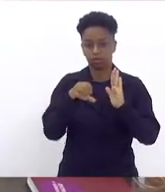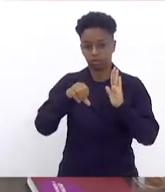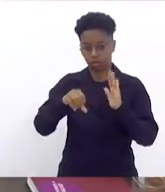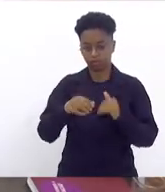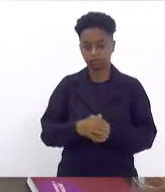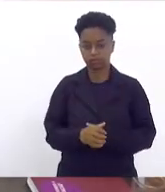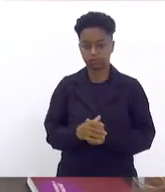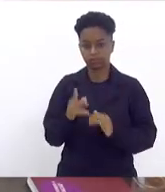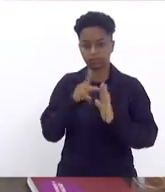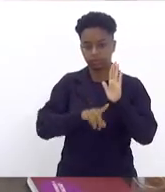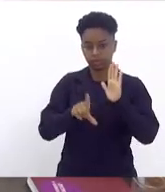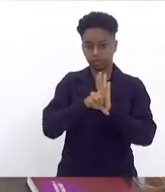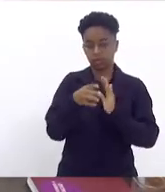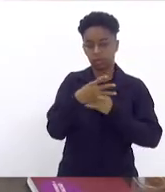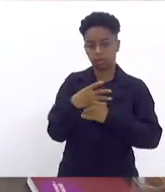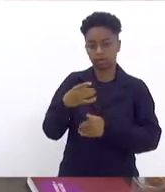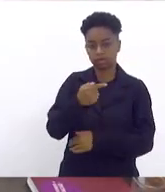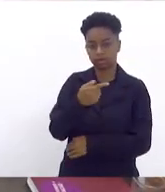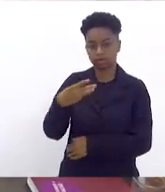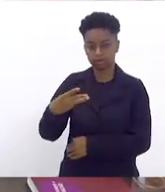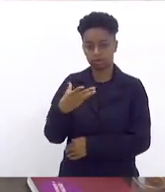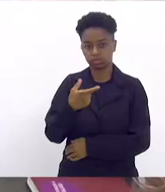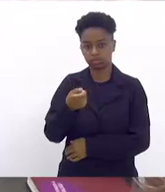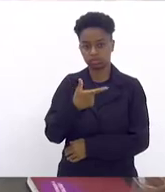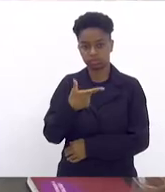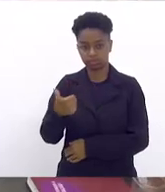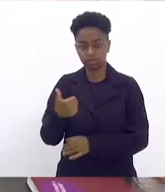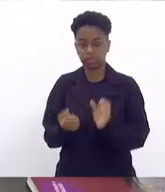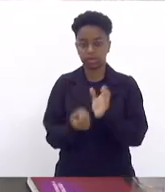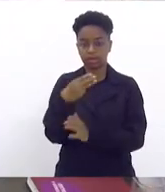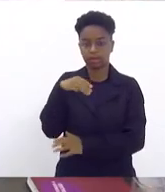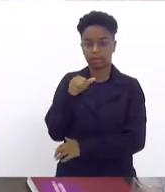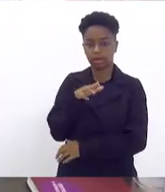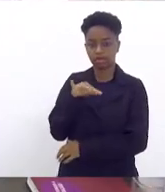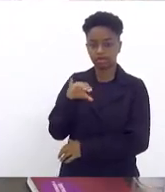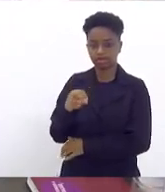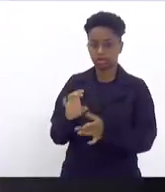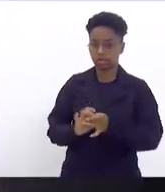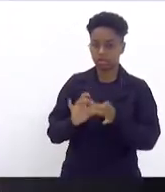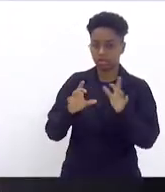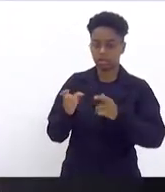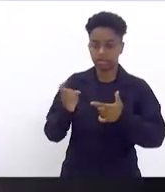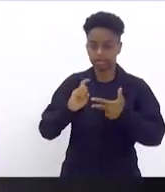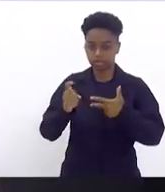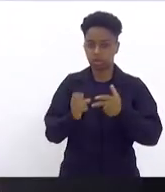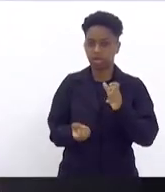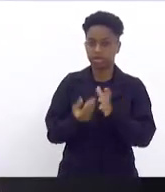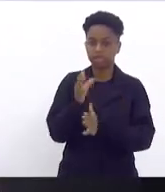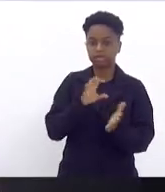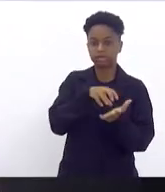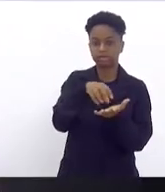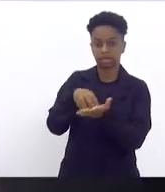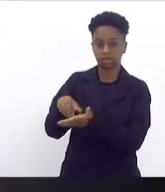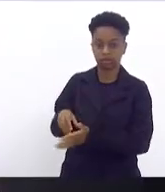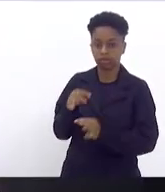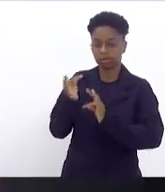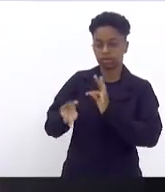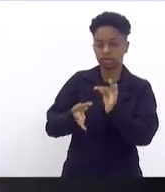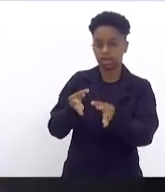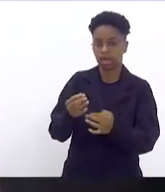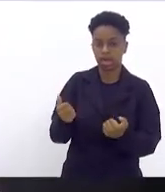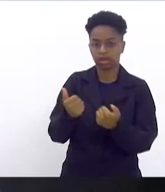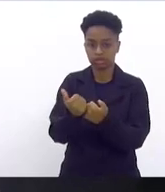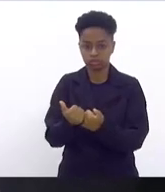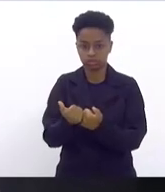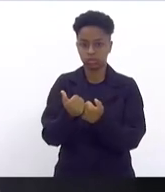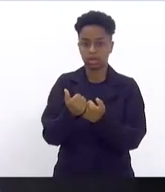PL 4473 de 21, de autoria do deputado Márcio Canella, que autoriza o Poder Executivo a criar centros de terapia assistida